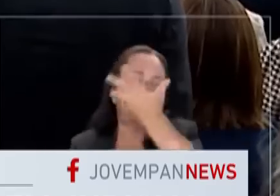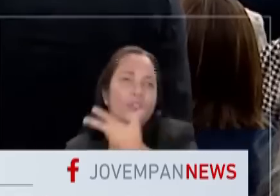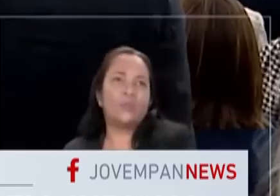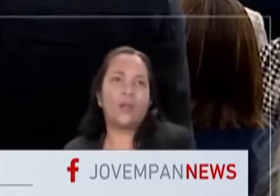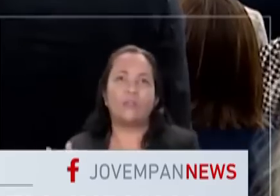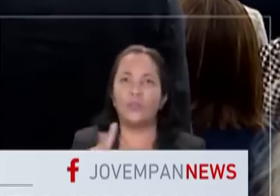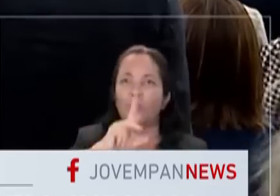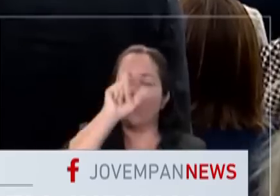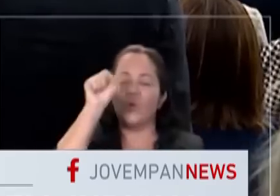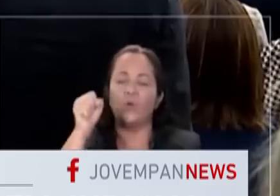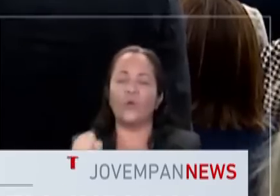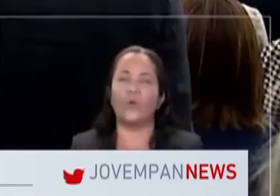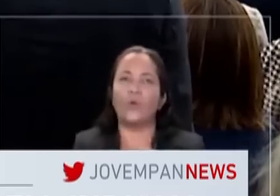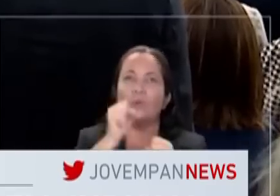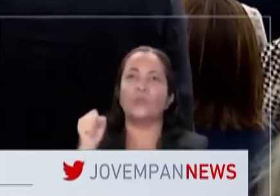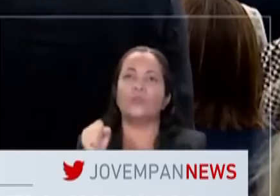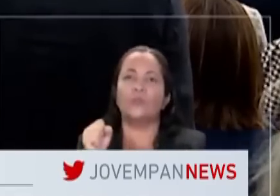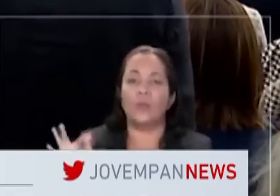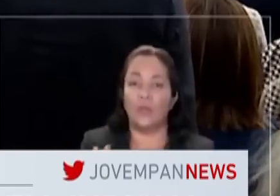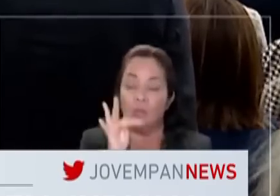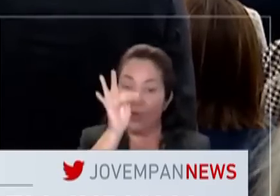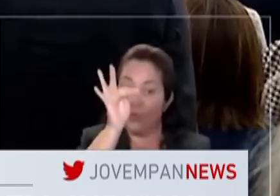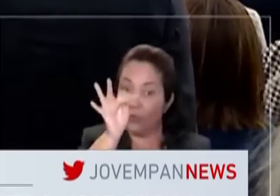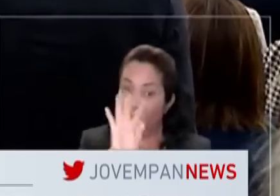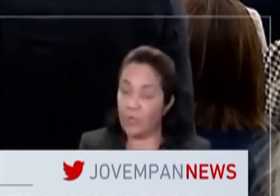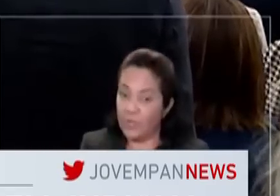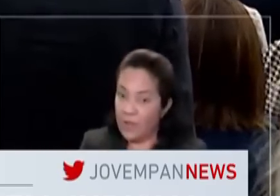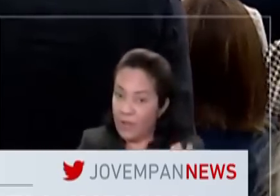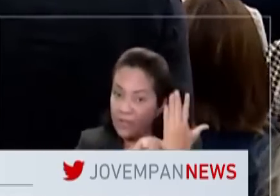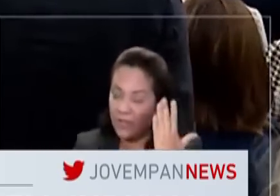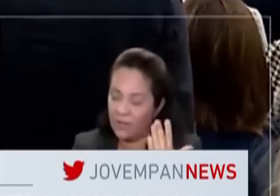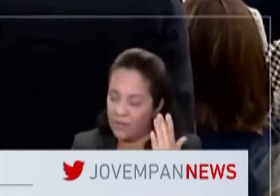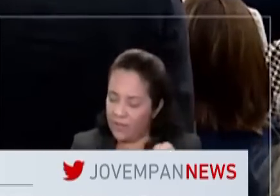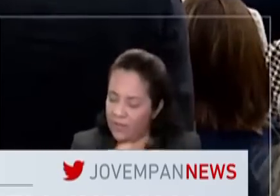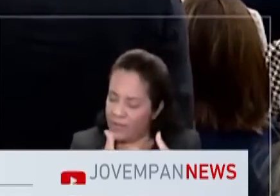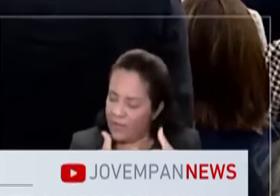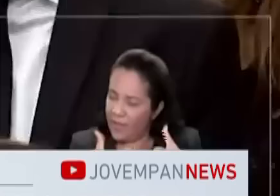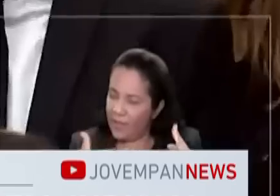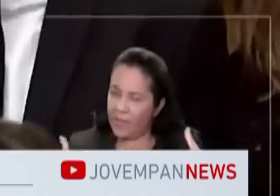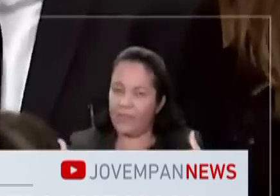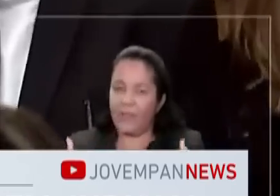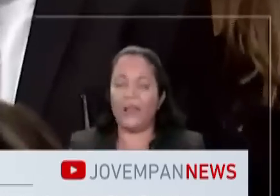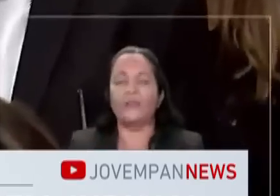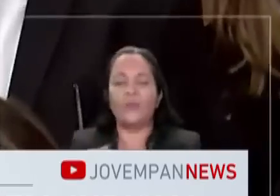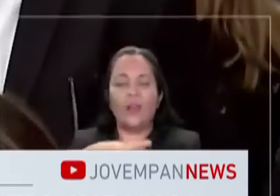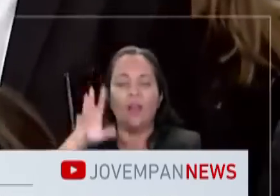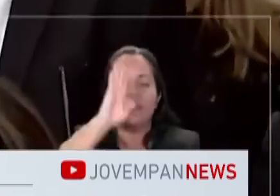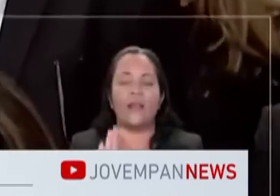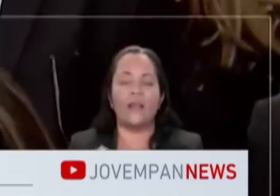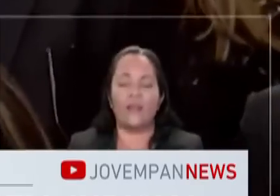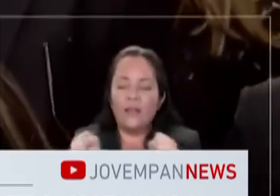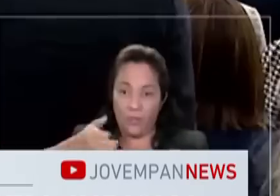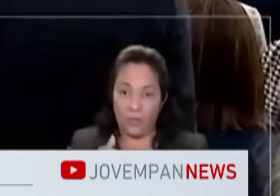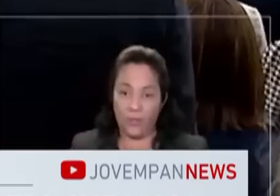de Rosa Weber foi feita durante a abertura do Encontro Nacional do Poder Judiciário, realizado pelo Conselho Nacional